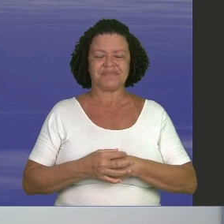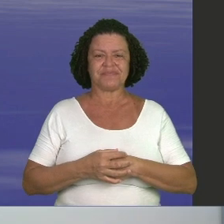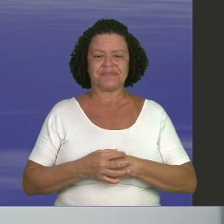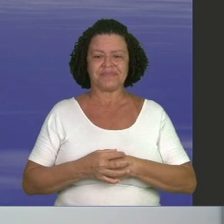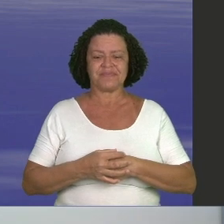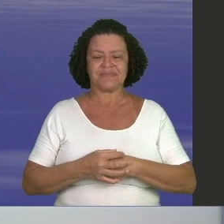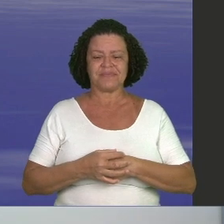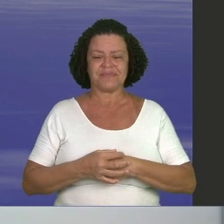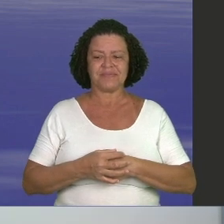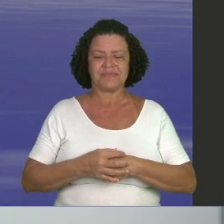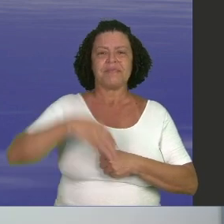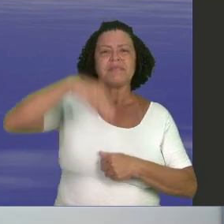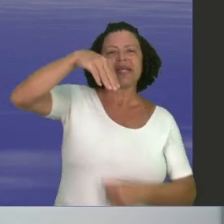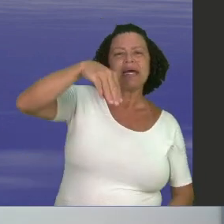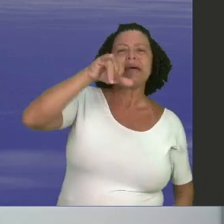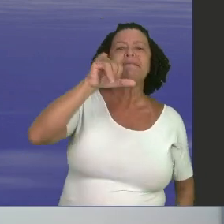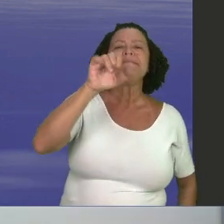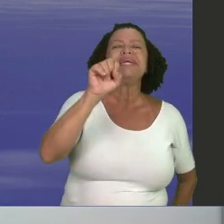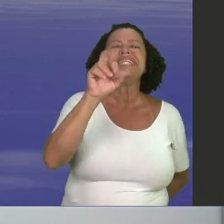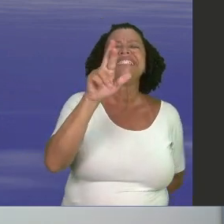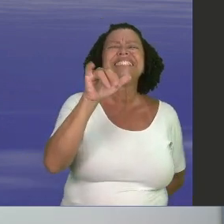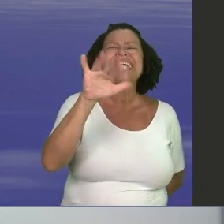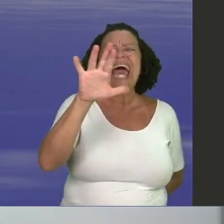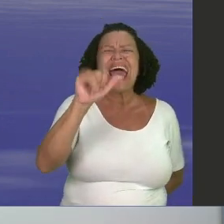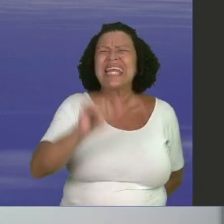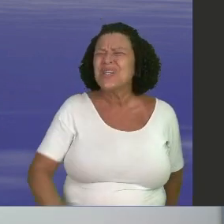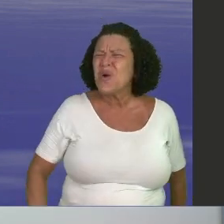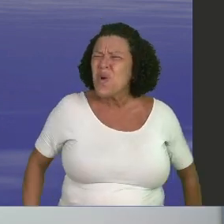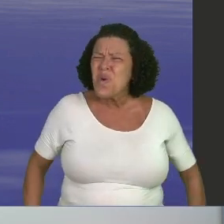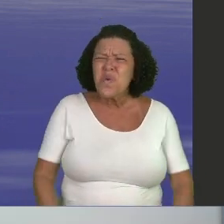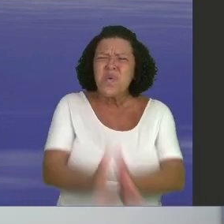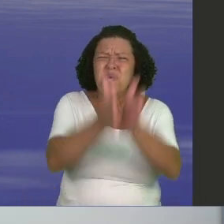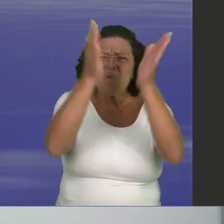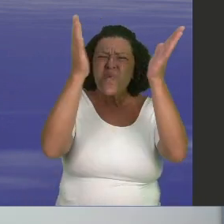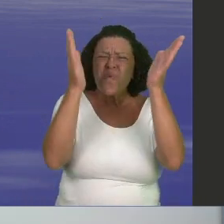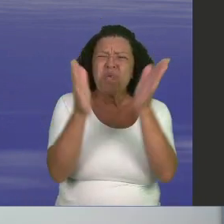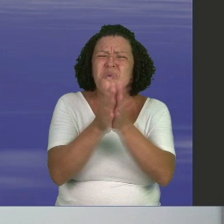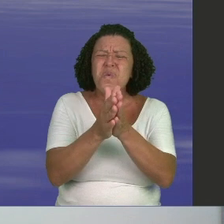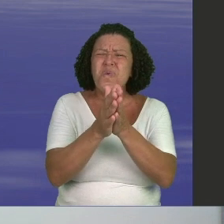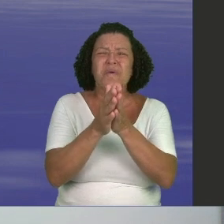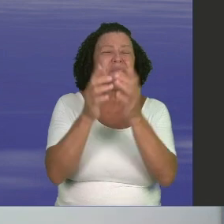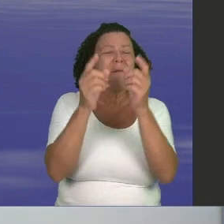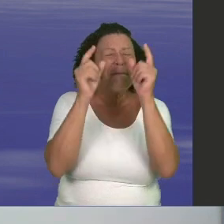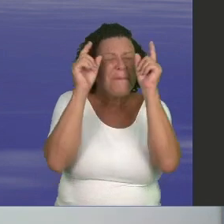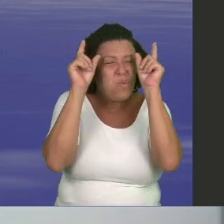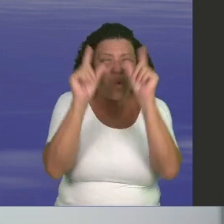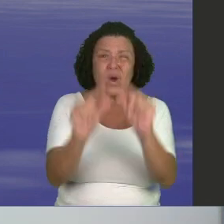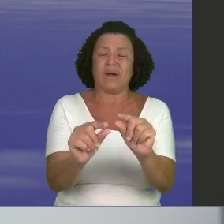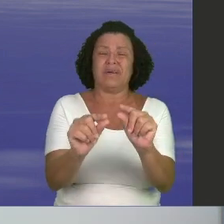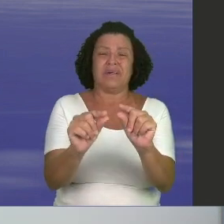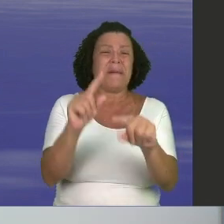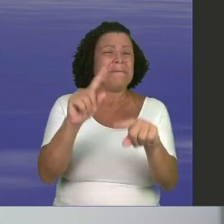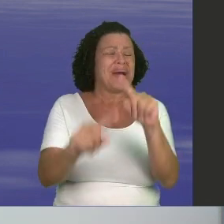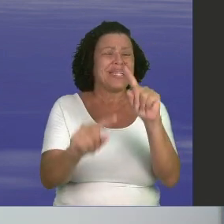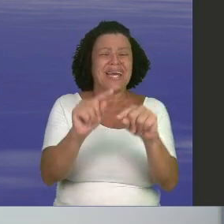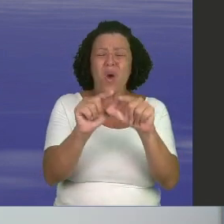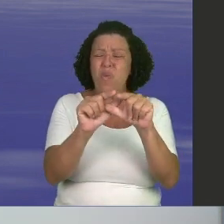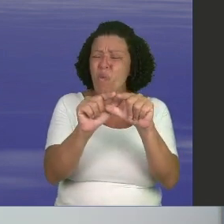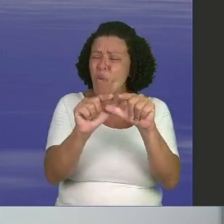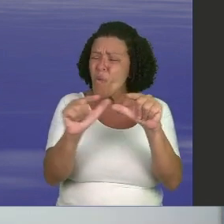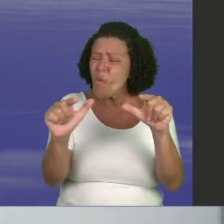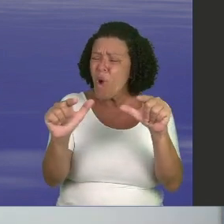Miséria é expiação? Você ser uma pessoa com poucos recursos materiais